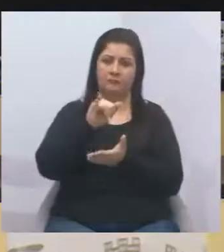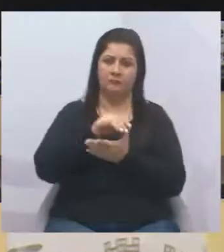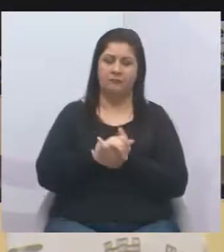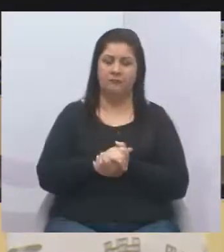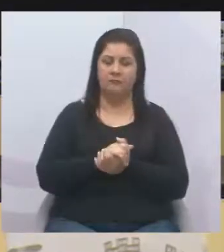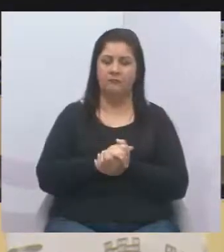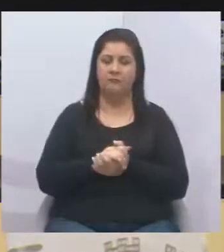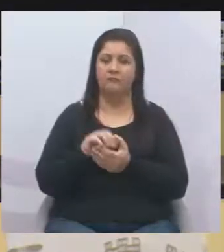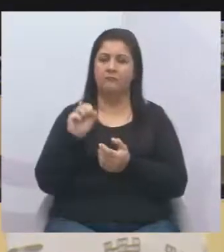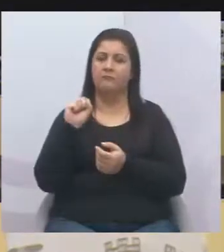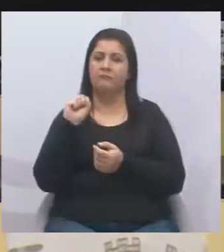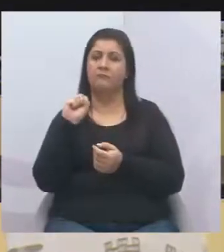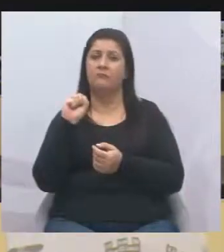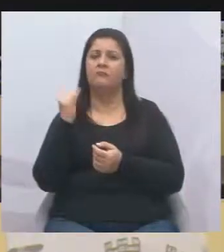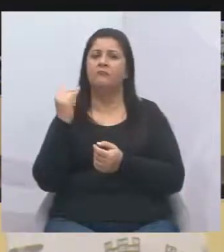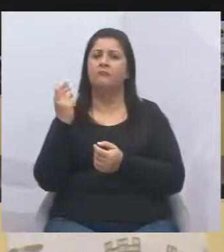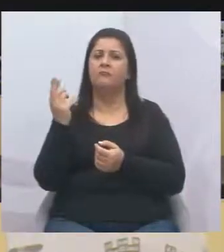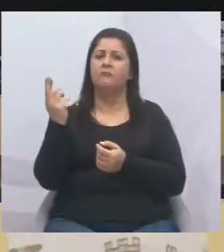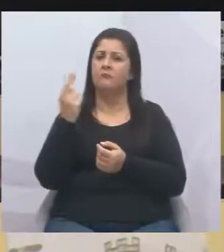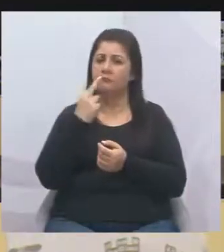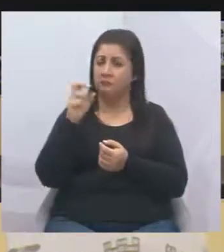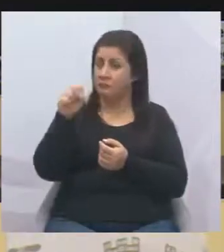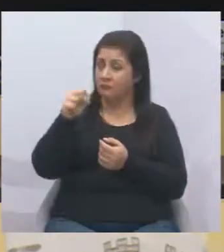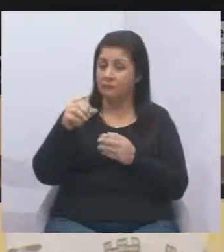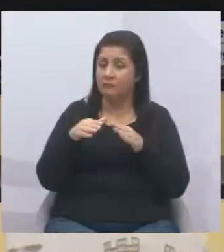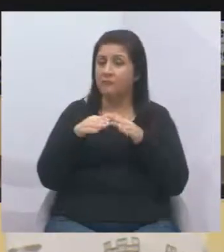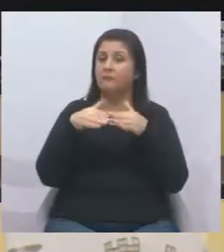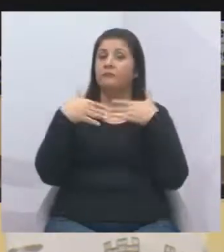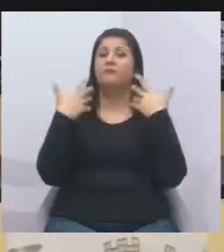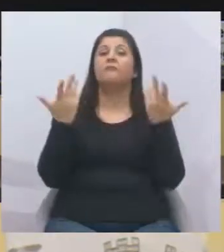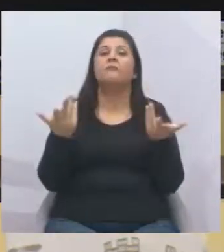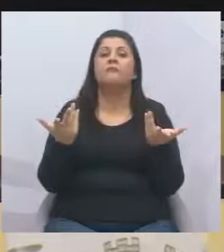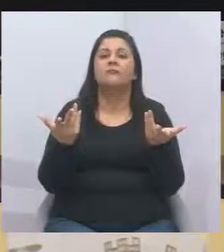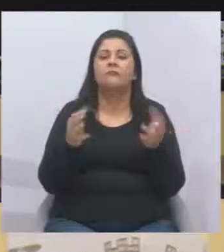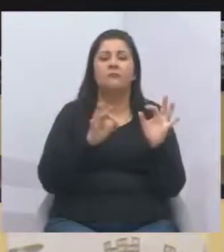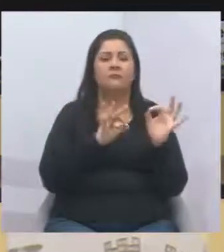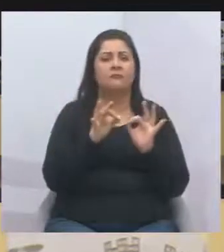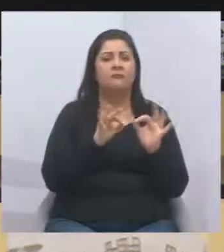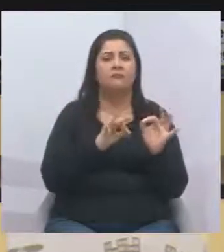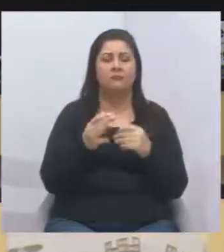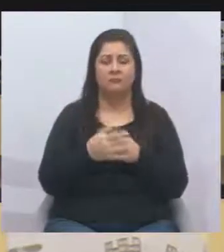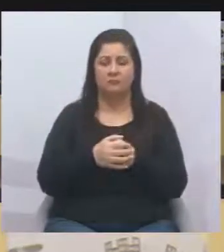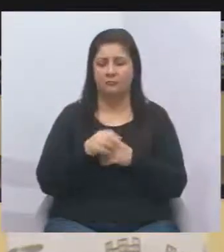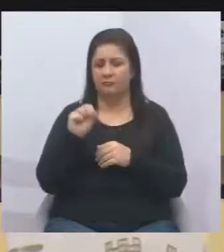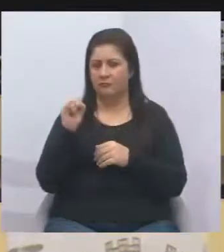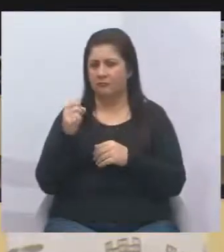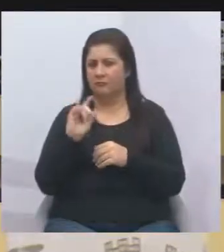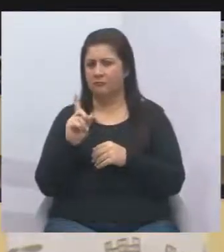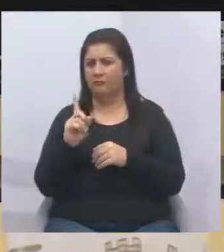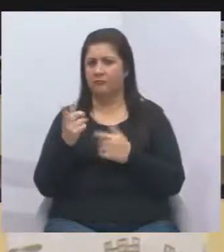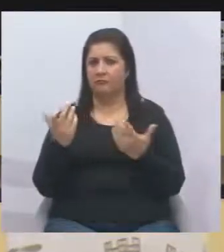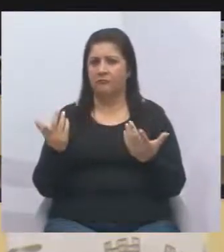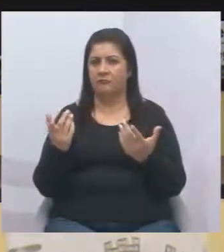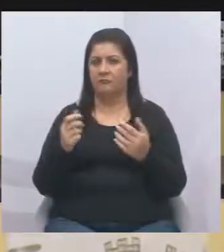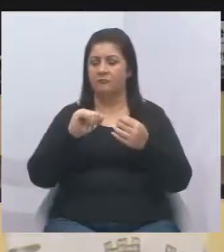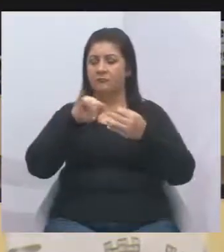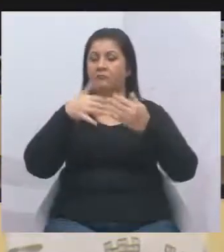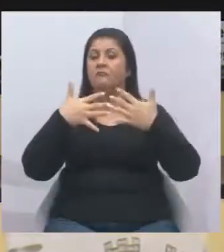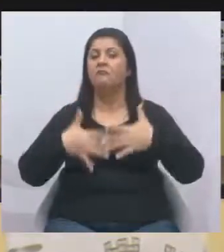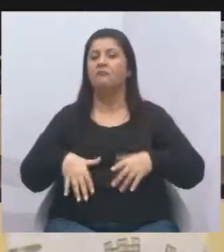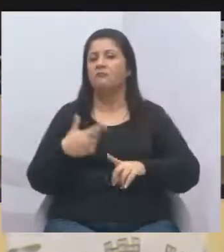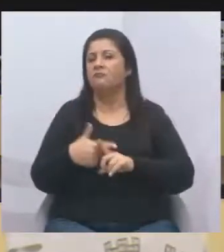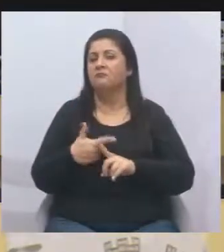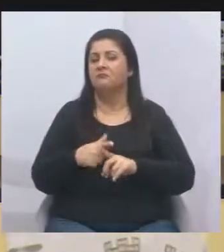Em caso de resposta afirmativa, informar qual é o programa. Em caso de resposta negativa, justificar